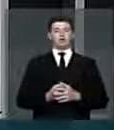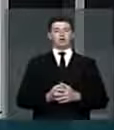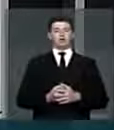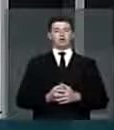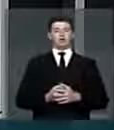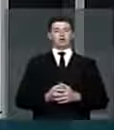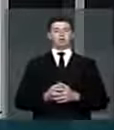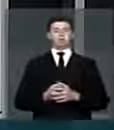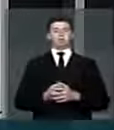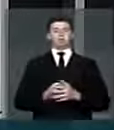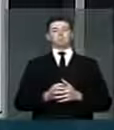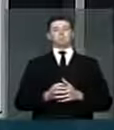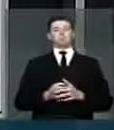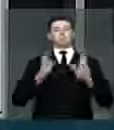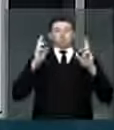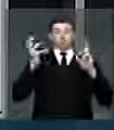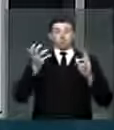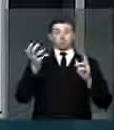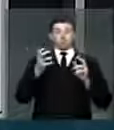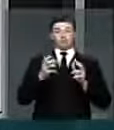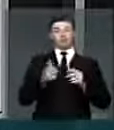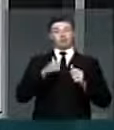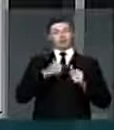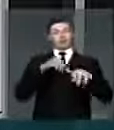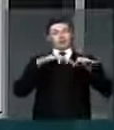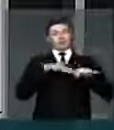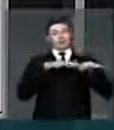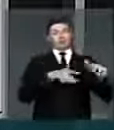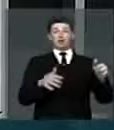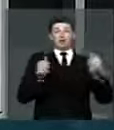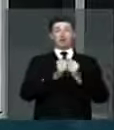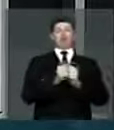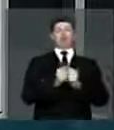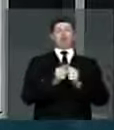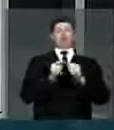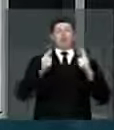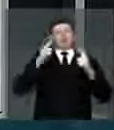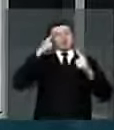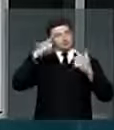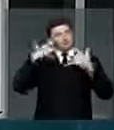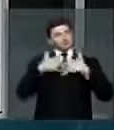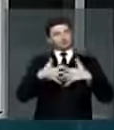que nós possamos andar nessa caminhada juntos, mas refletindo